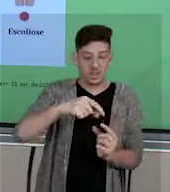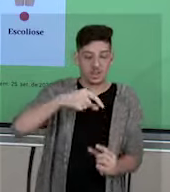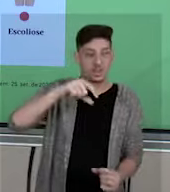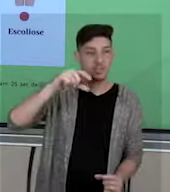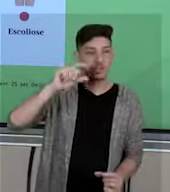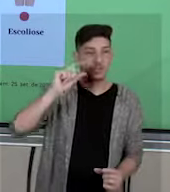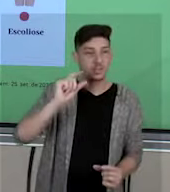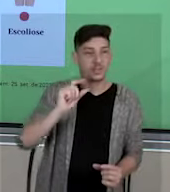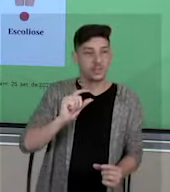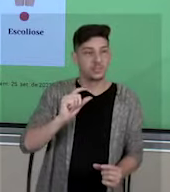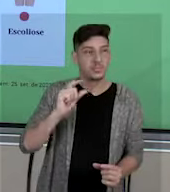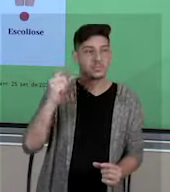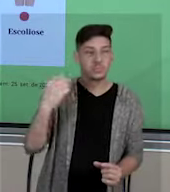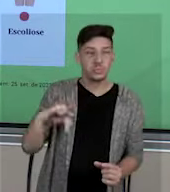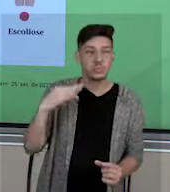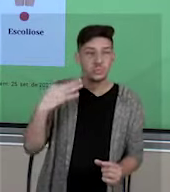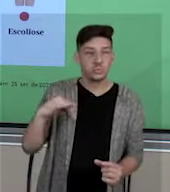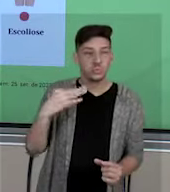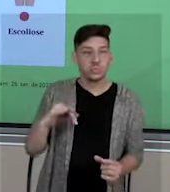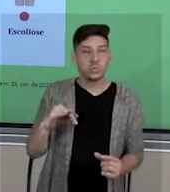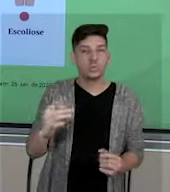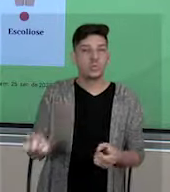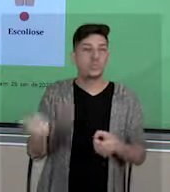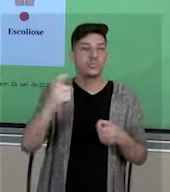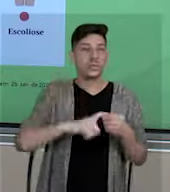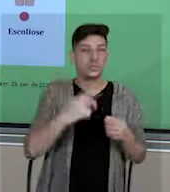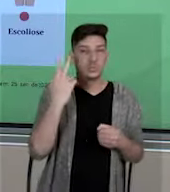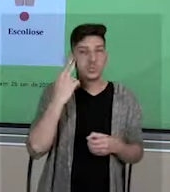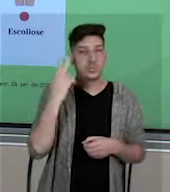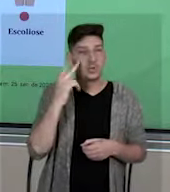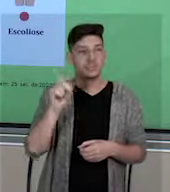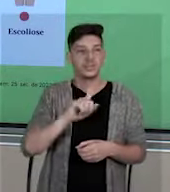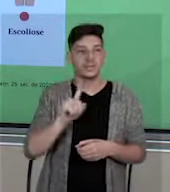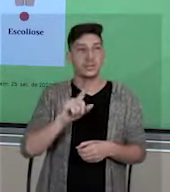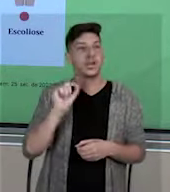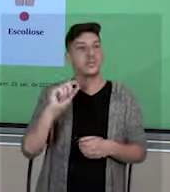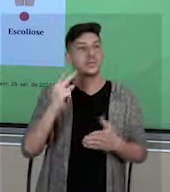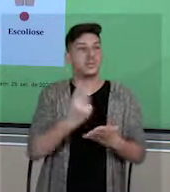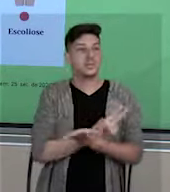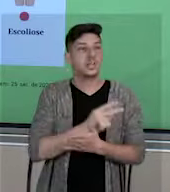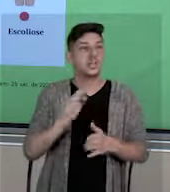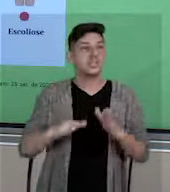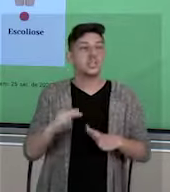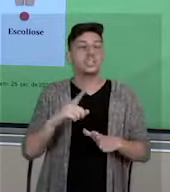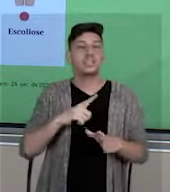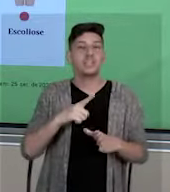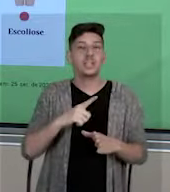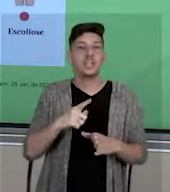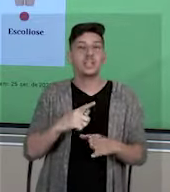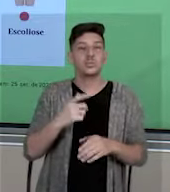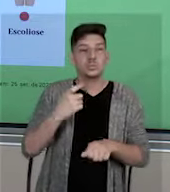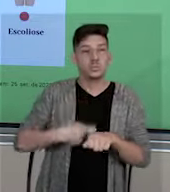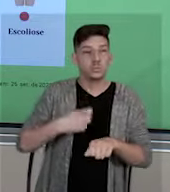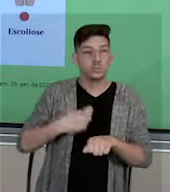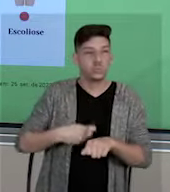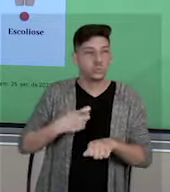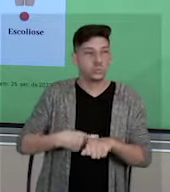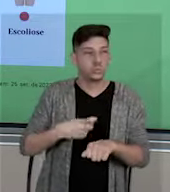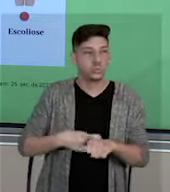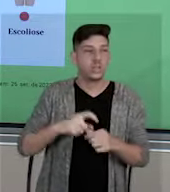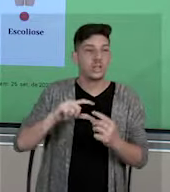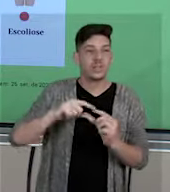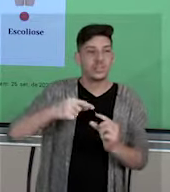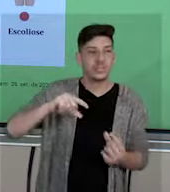vértebras machucada e não se recupera plenamente. E aí o que acontece? Aquela região ali, às vezes, tem uma calcificação, então a vértebra não consegue mais